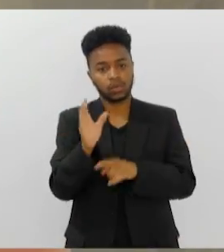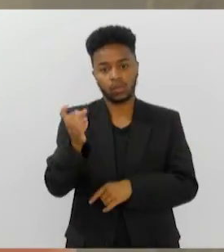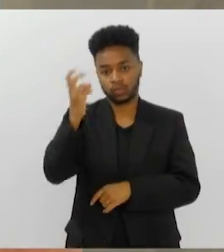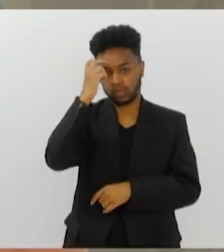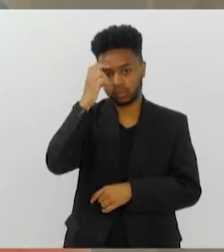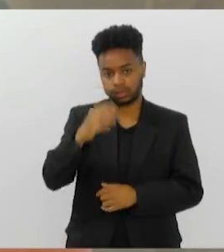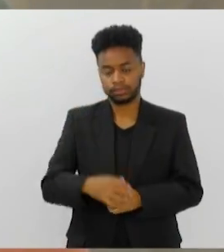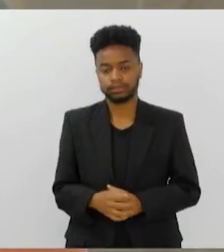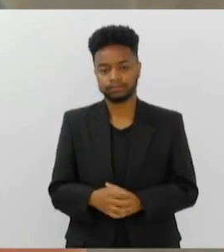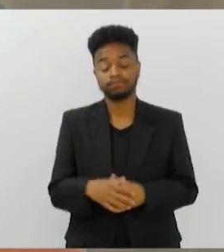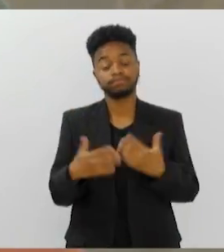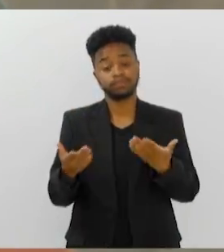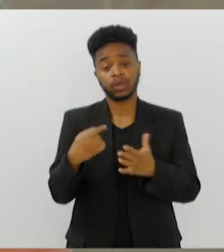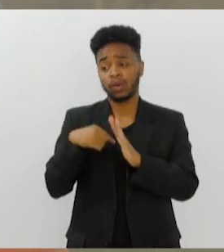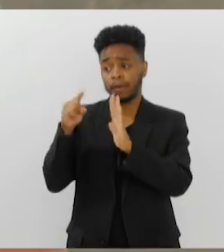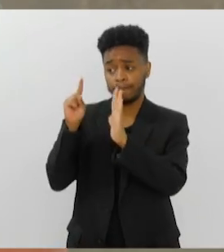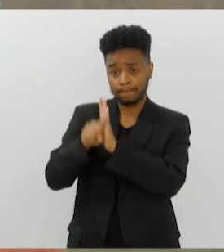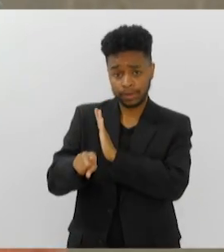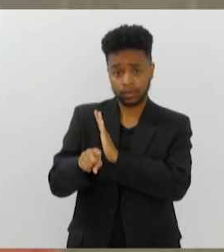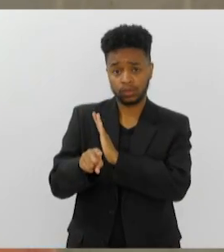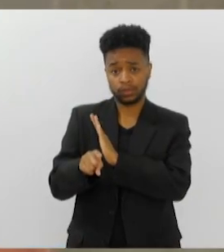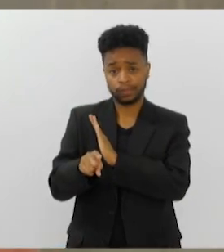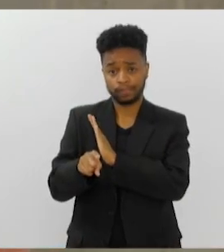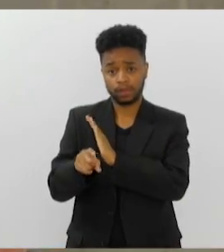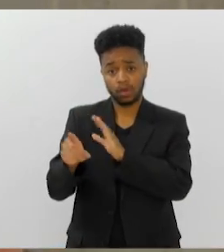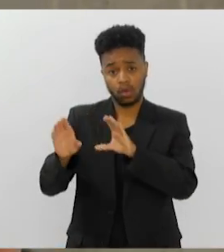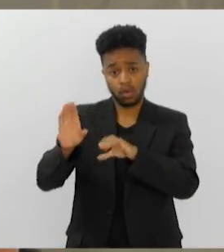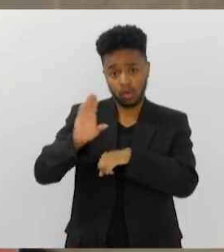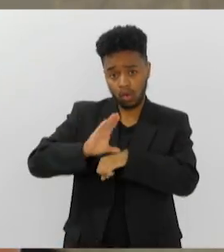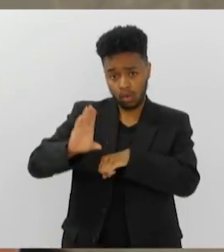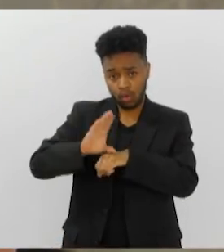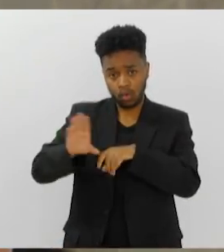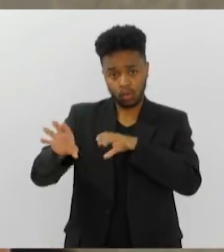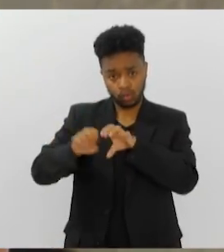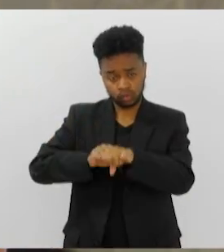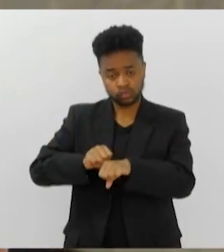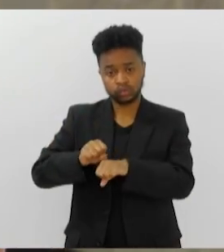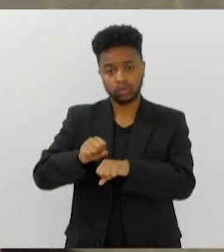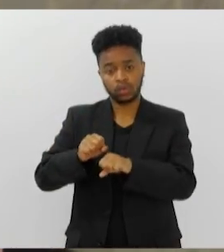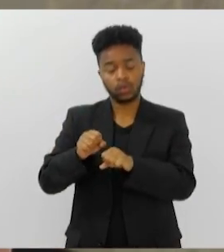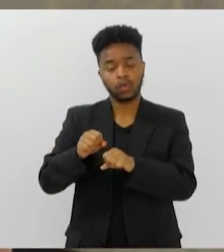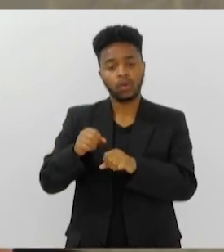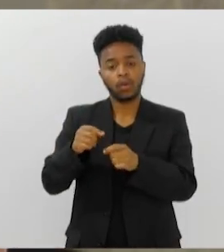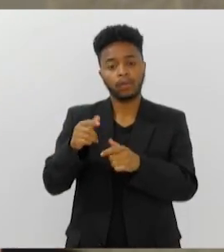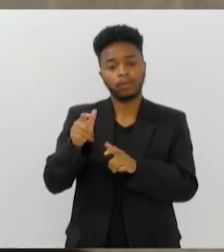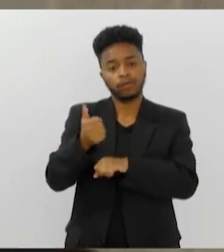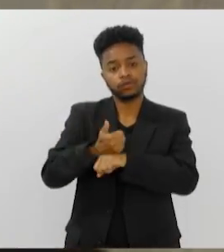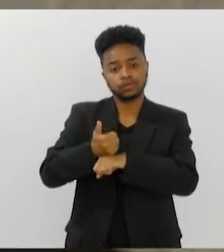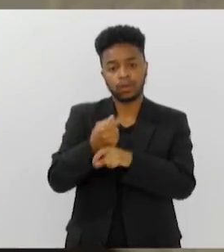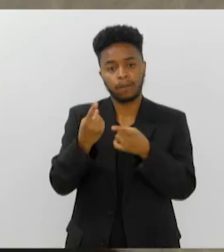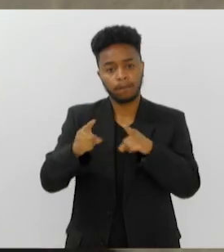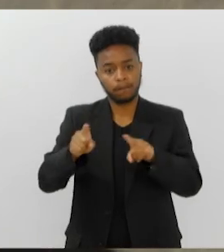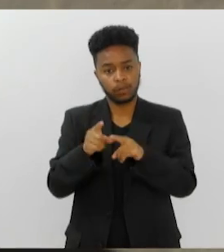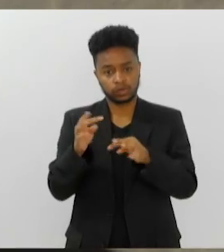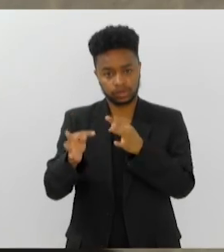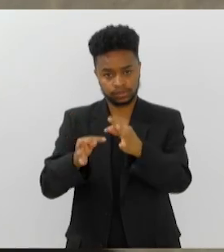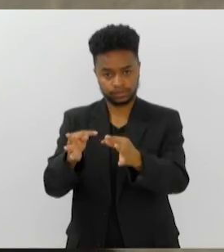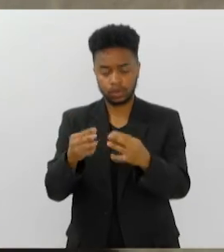Beatriz, eu pergunto para você, a capacitação de um profissional de musicoterapia? Então,